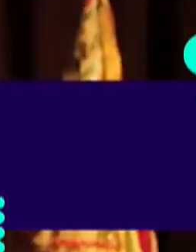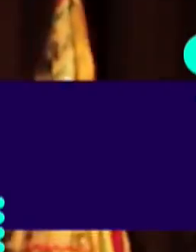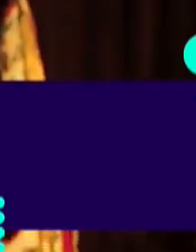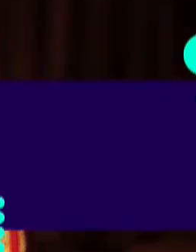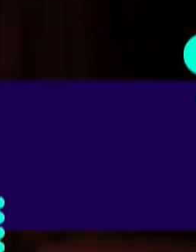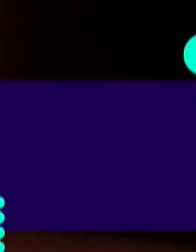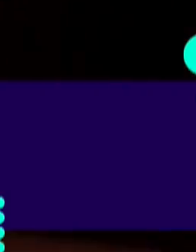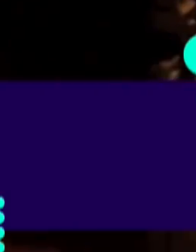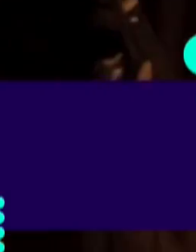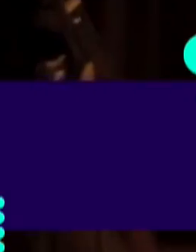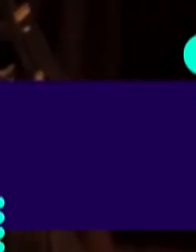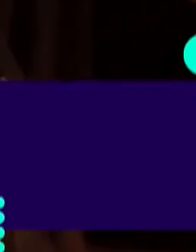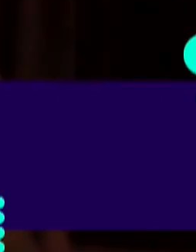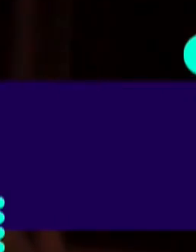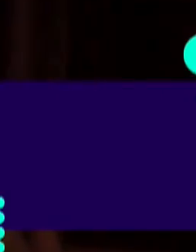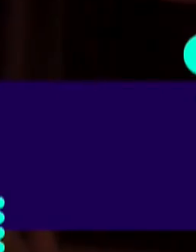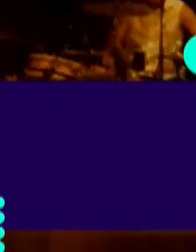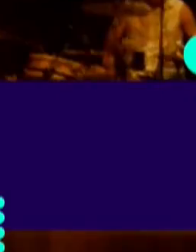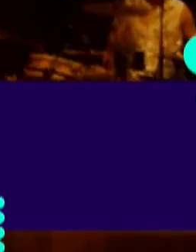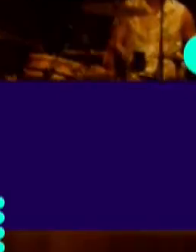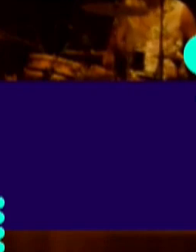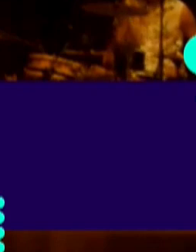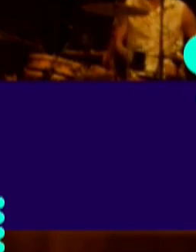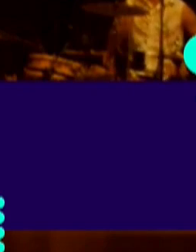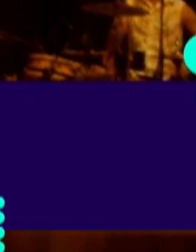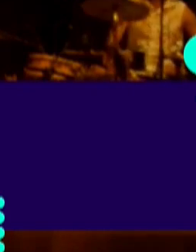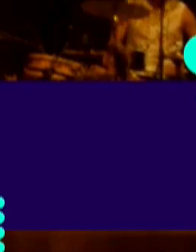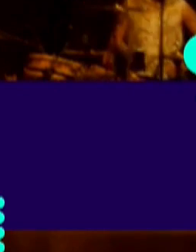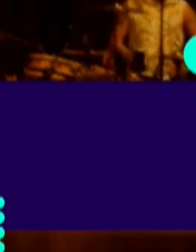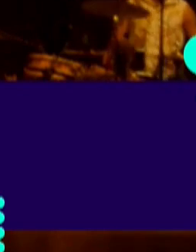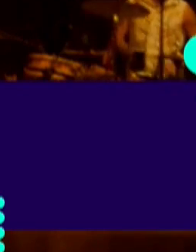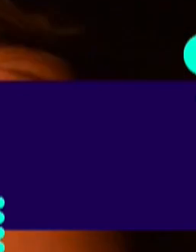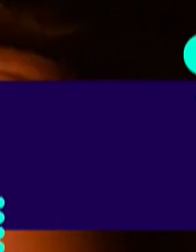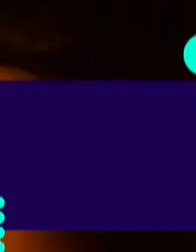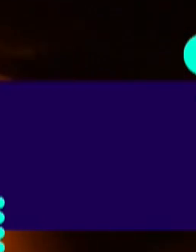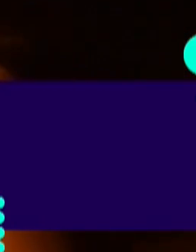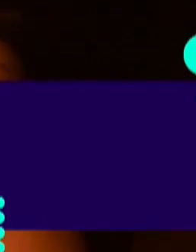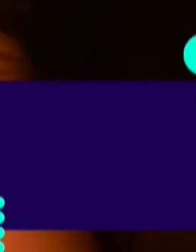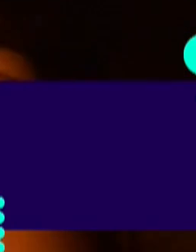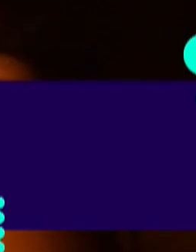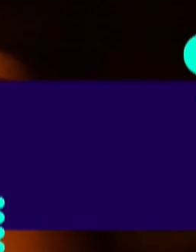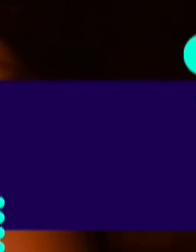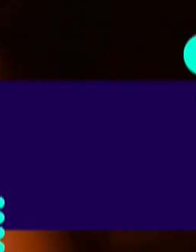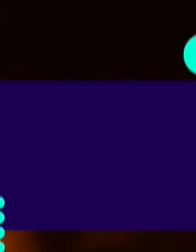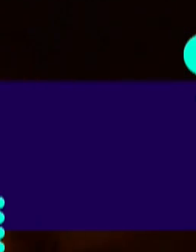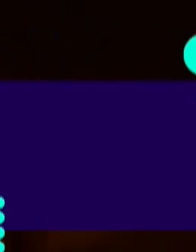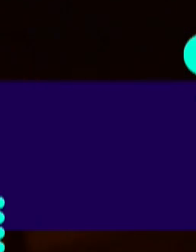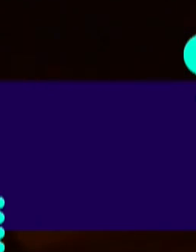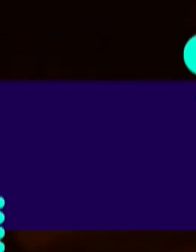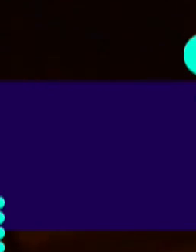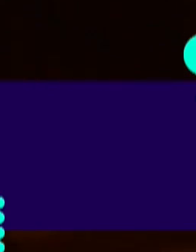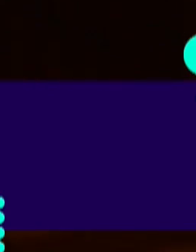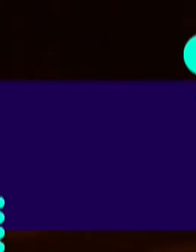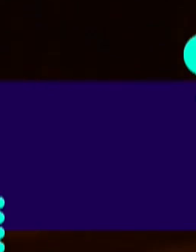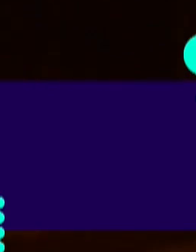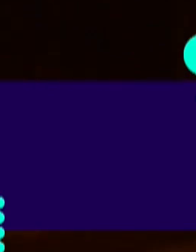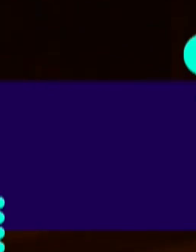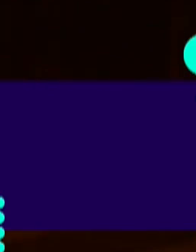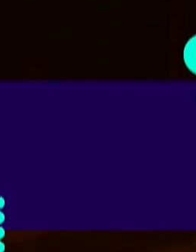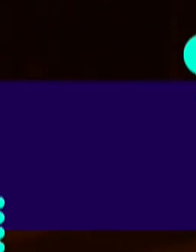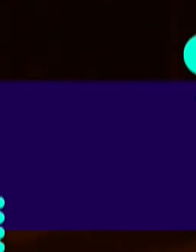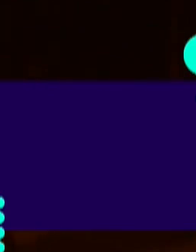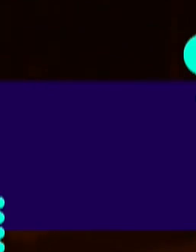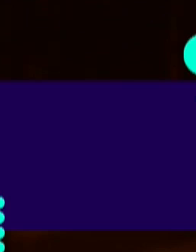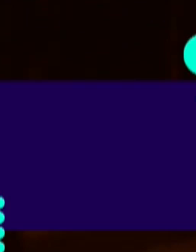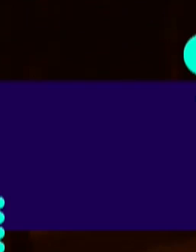estão virando pasto, dos bichos que estão correndo risco, dos rios que estão fedendo esgoto,